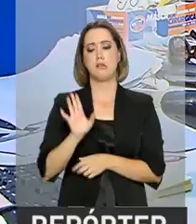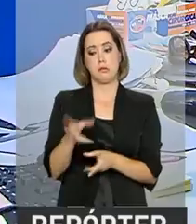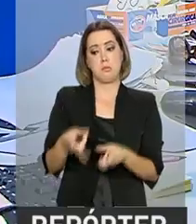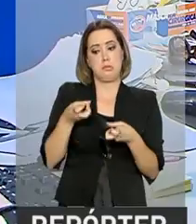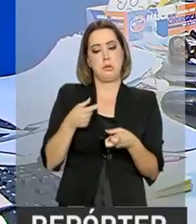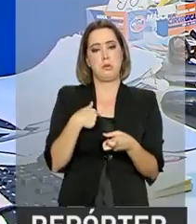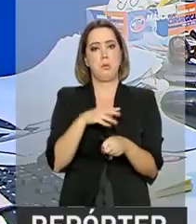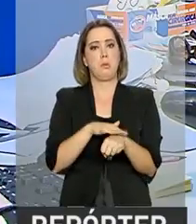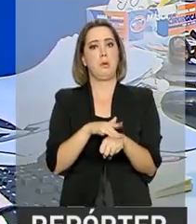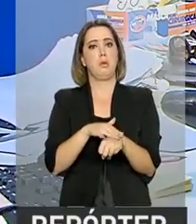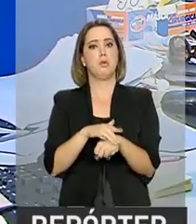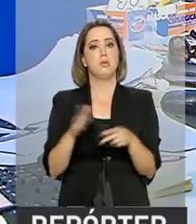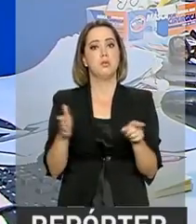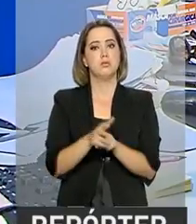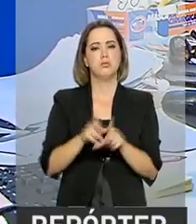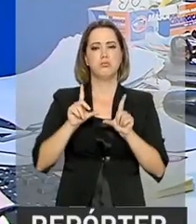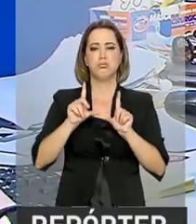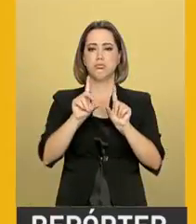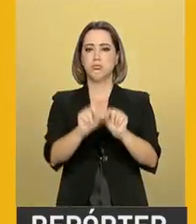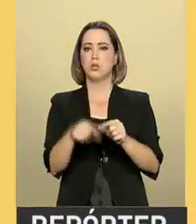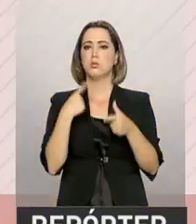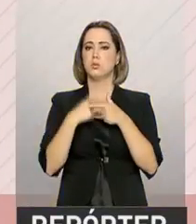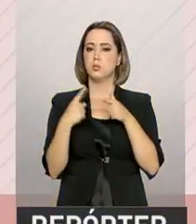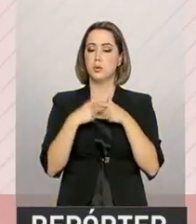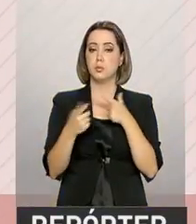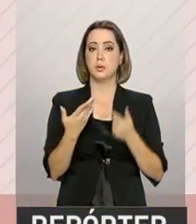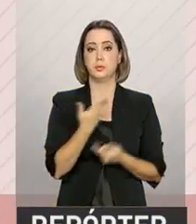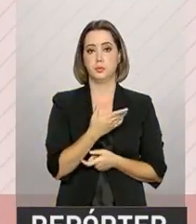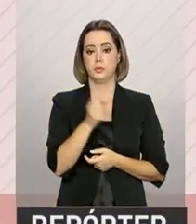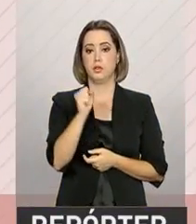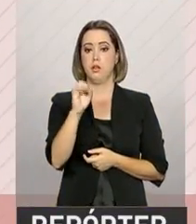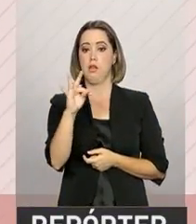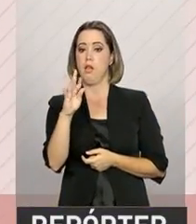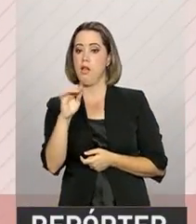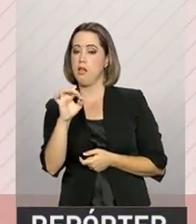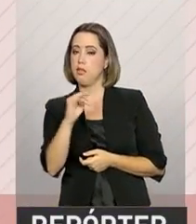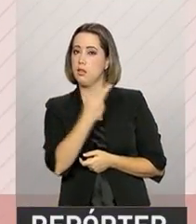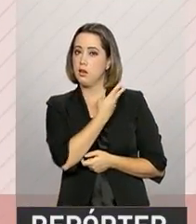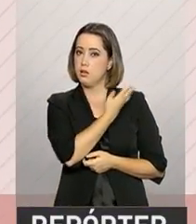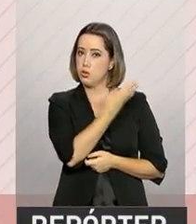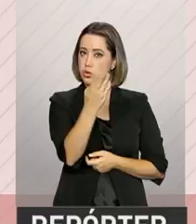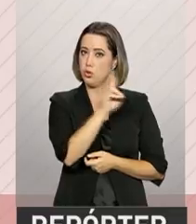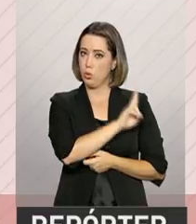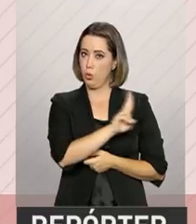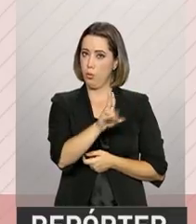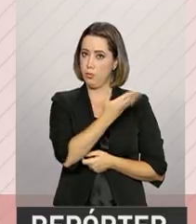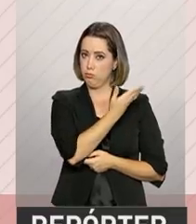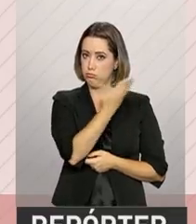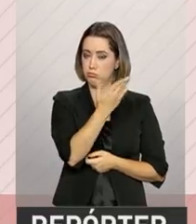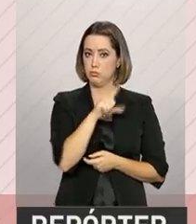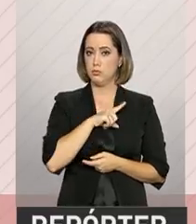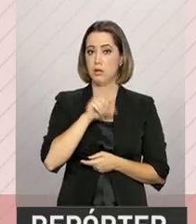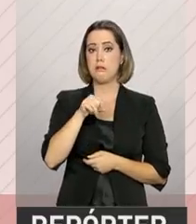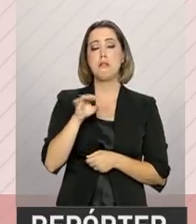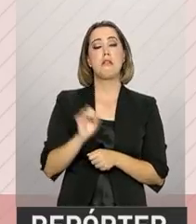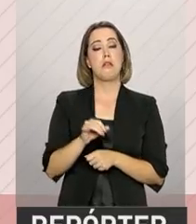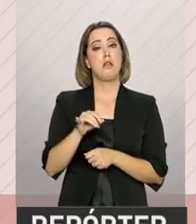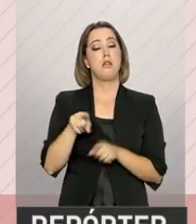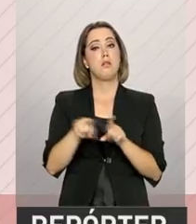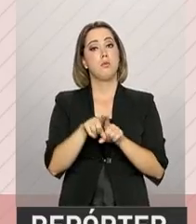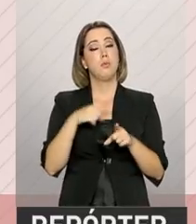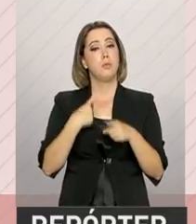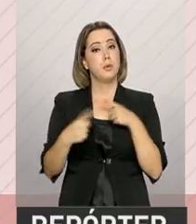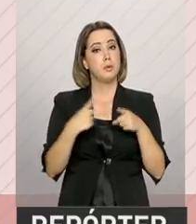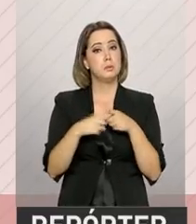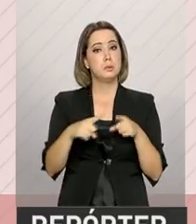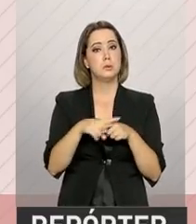desde então tenta amenizar os sintomas artrite heroide é uma doença inflamatória um dos principais sintomas